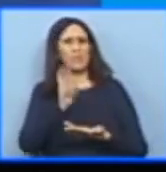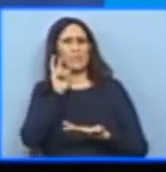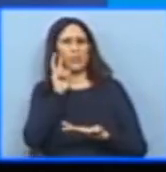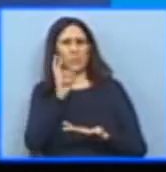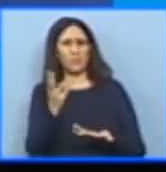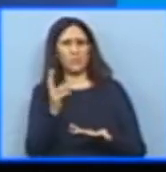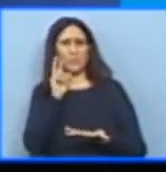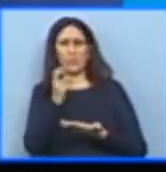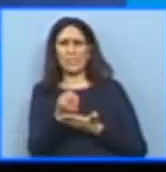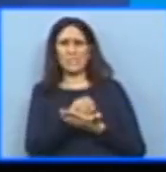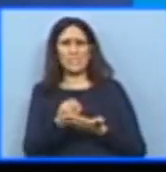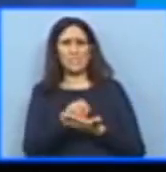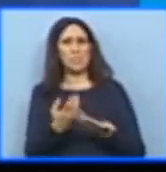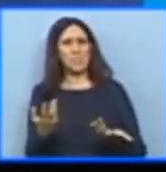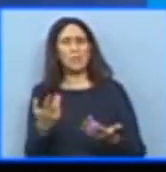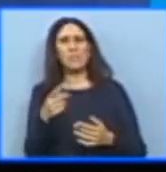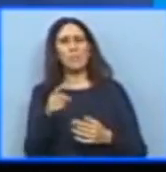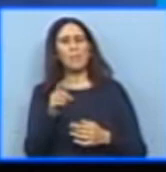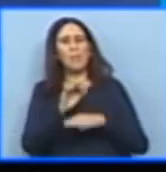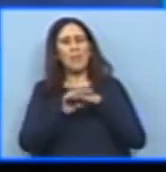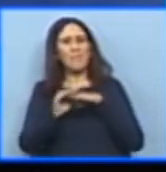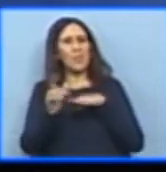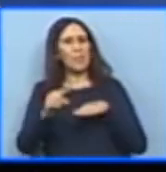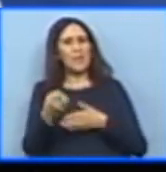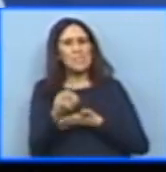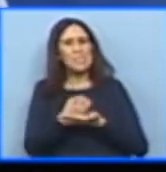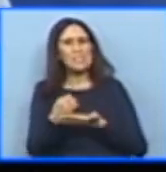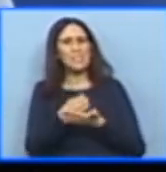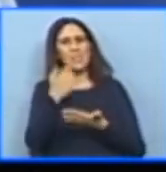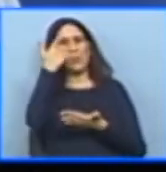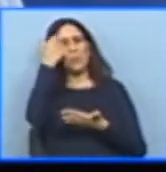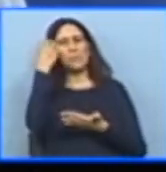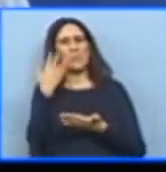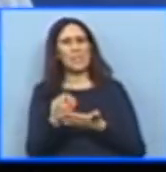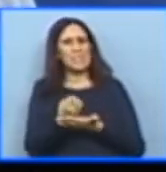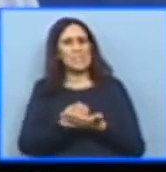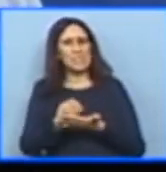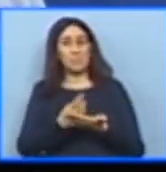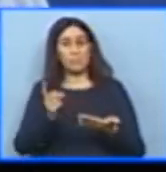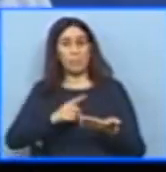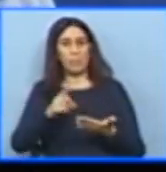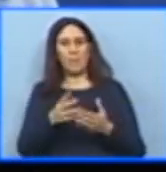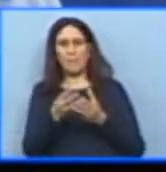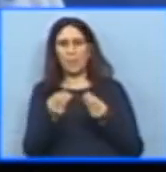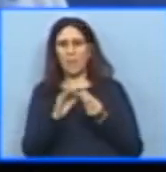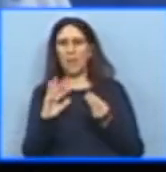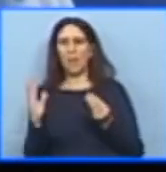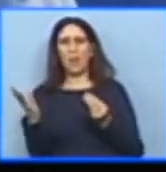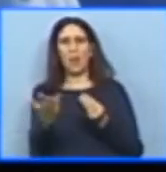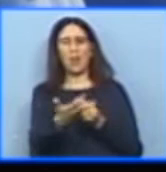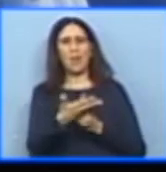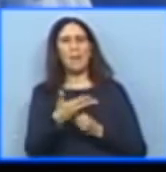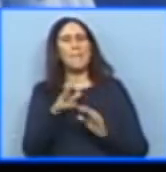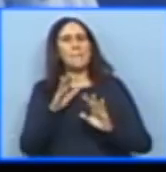inspira expira muitas vidas de certos tipos de compreensão tem tudo que é material à volta delas nos